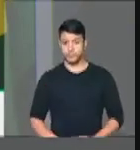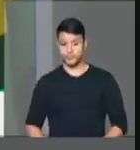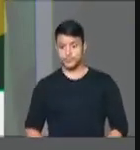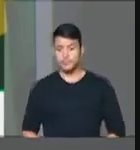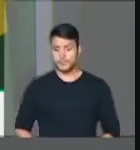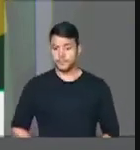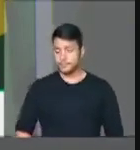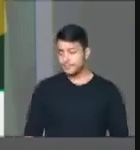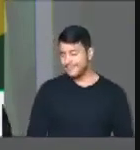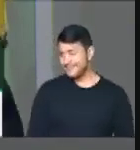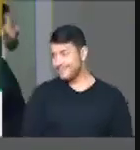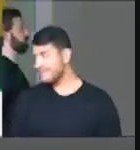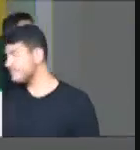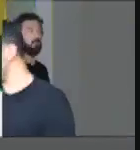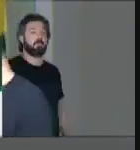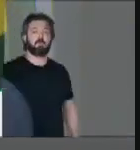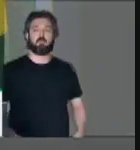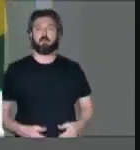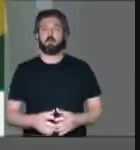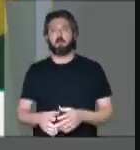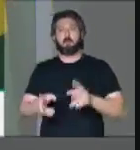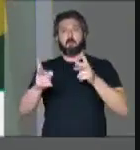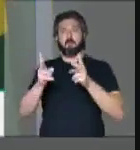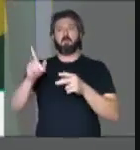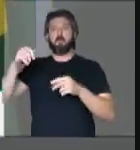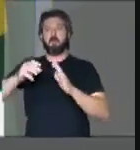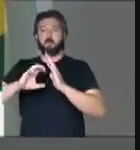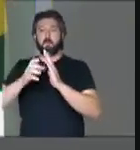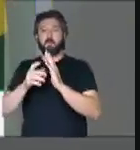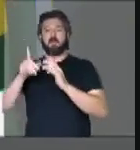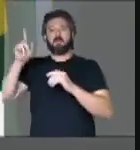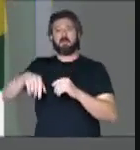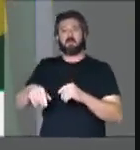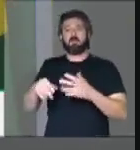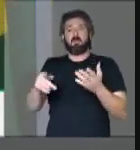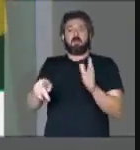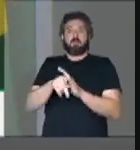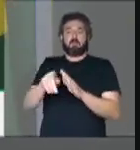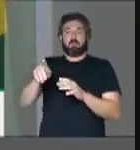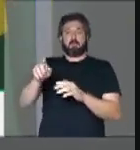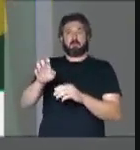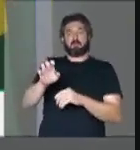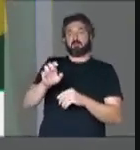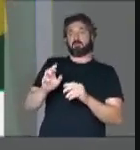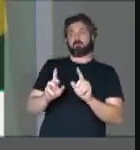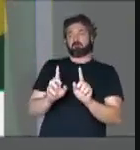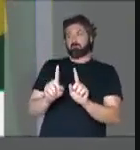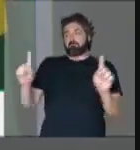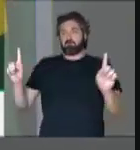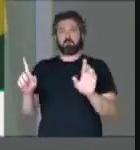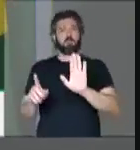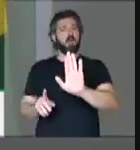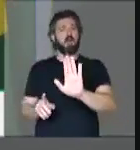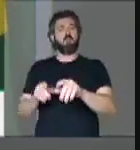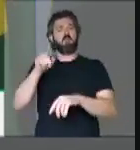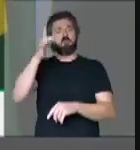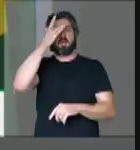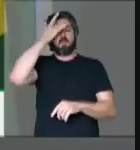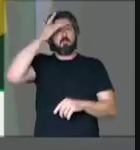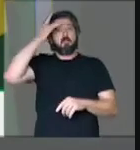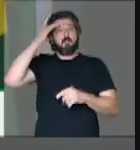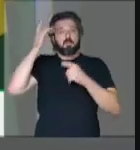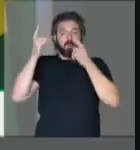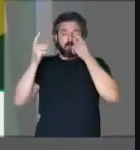todas as esferas políticas, mesmo sendo de um partido que é tido como um partido de extremos, mas você não. Você